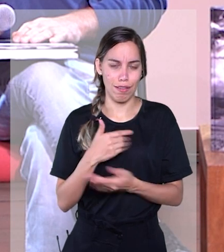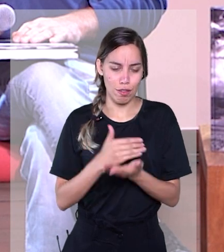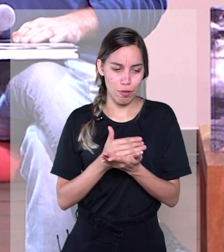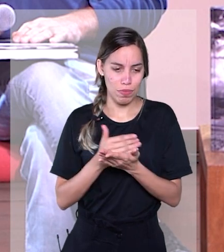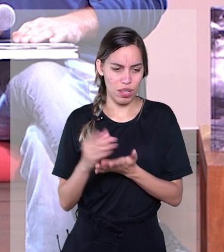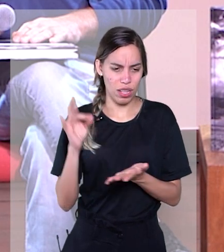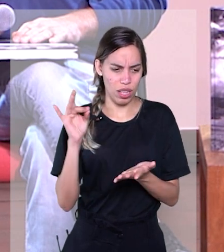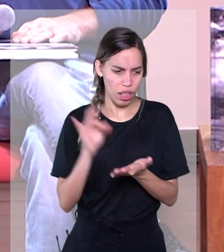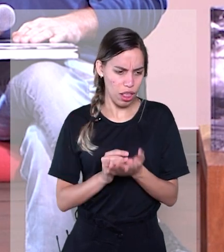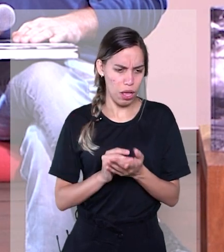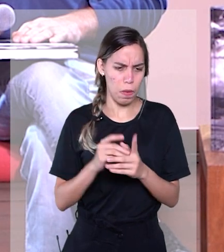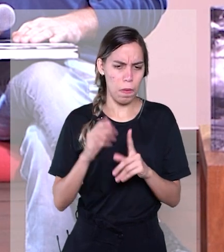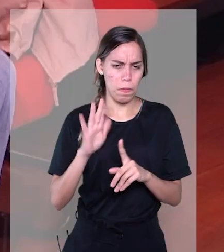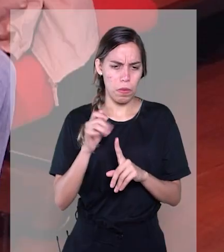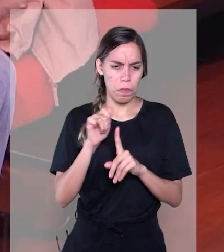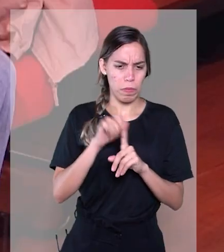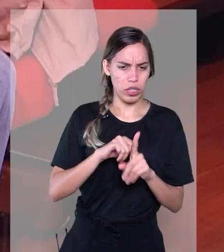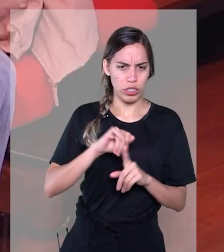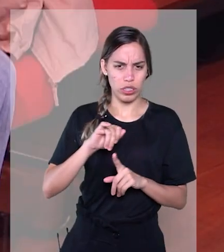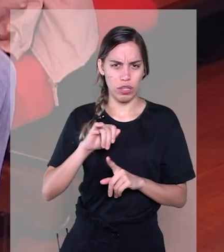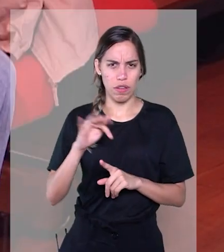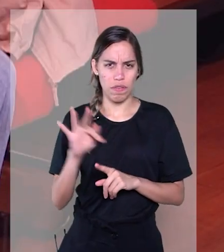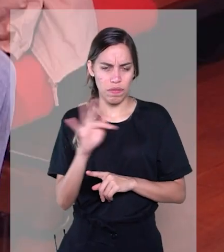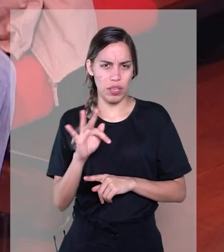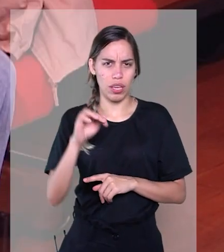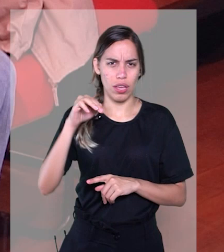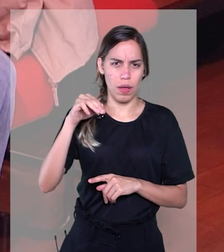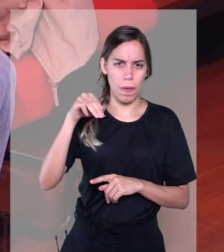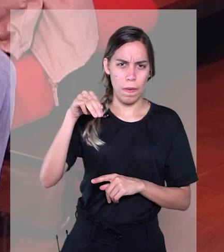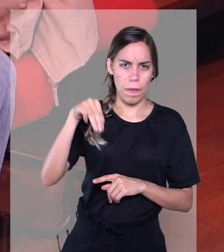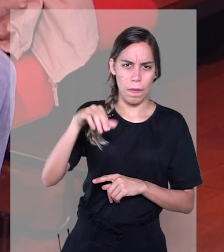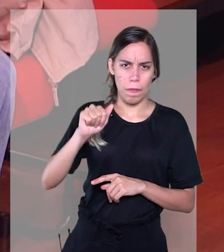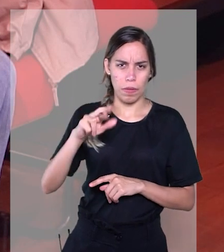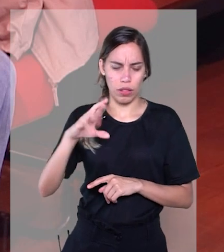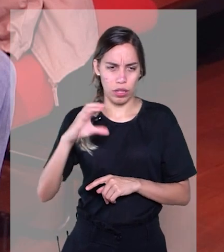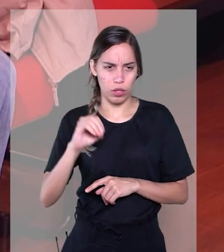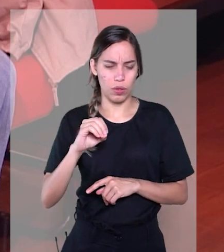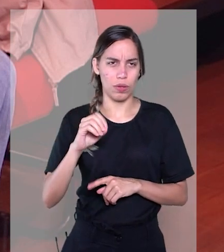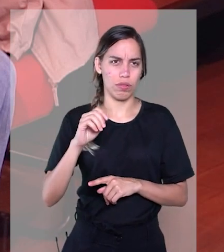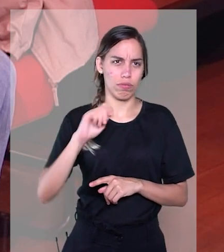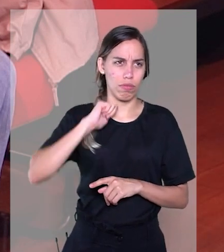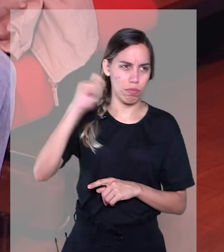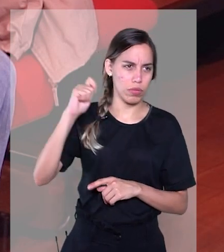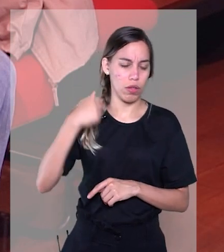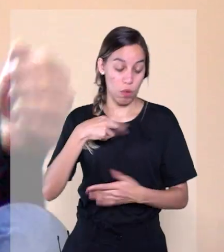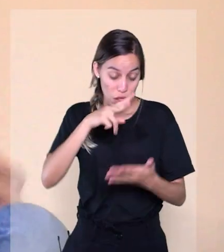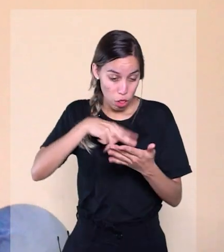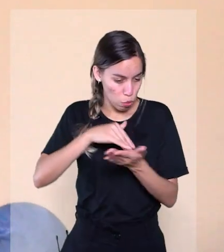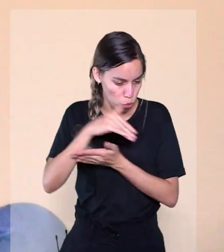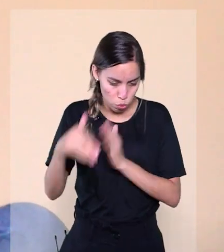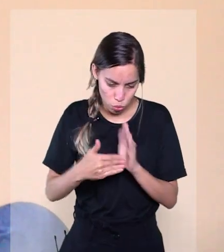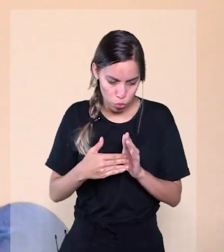acho que fevereiro, março e abril. Na plateia, um homem folheia o livro, enquanto o homem ao lado capta com